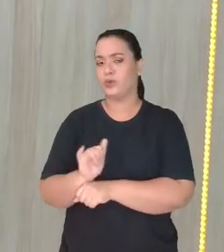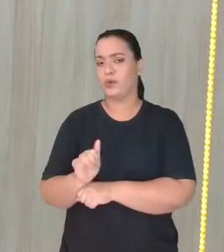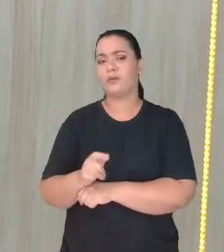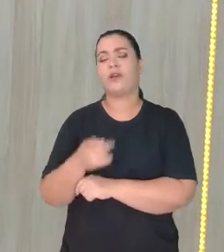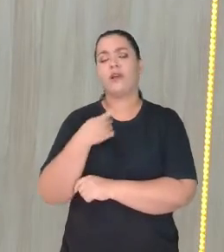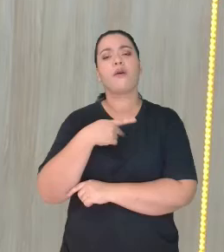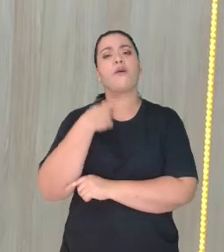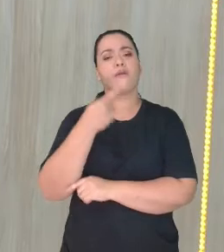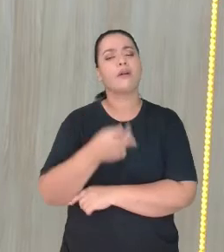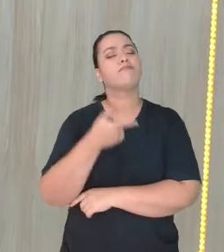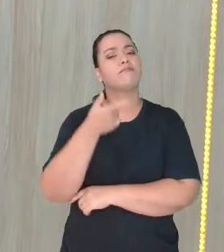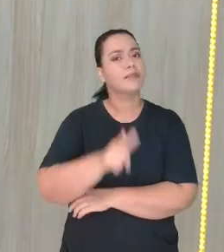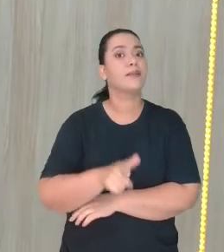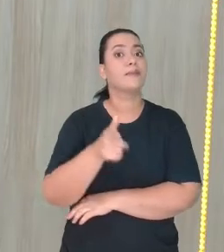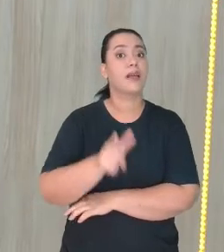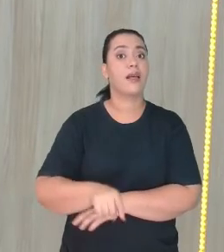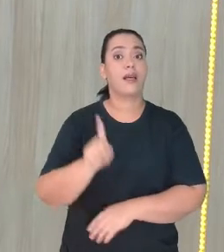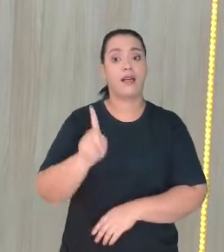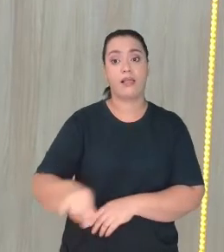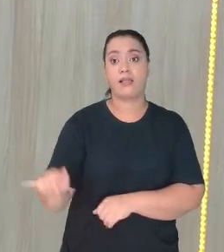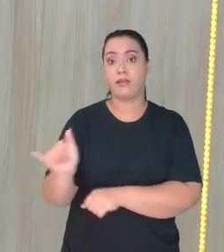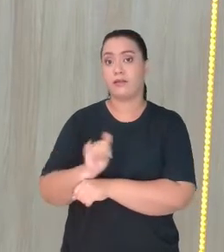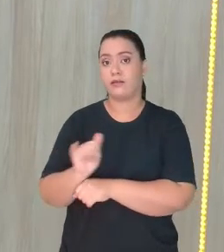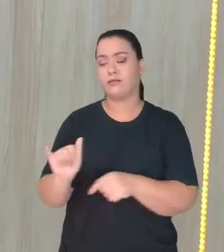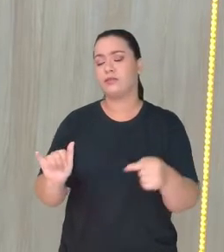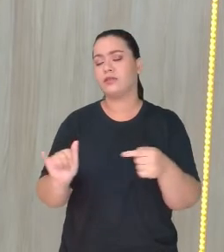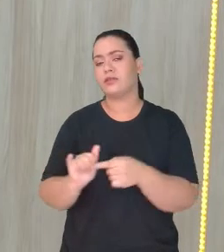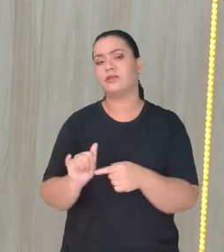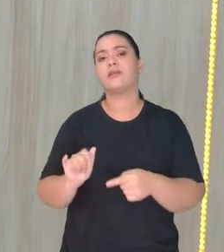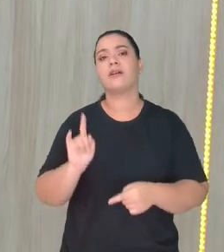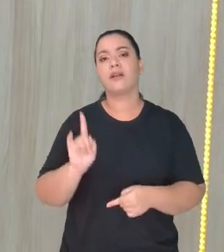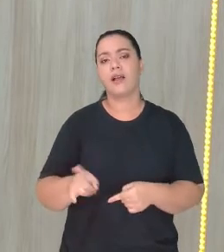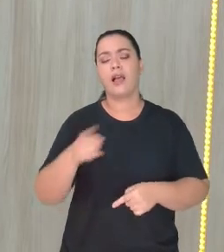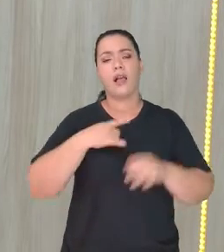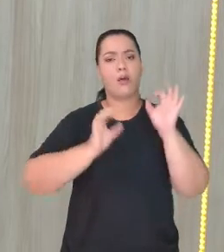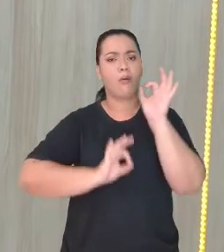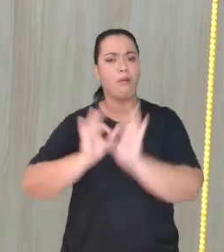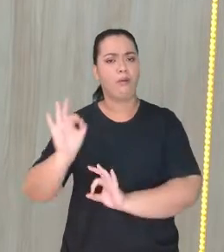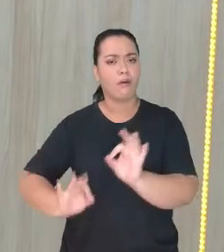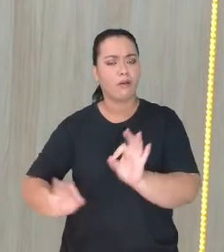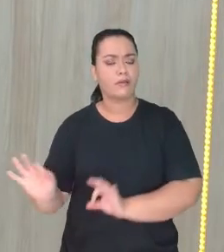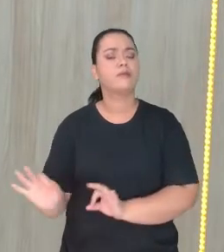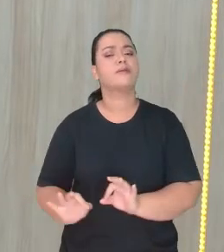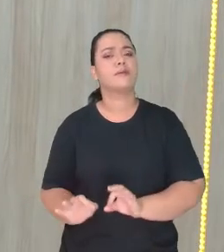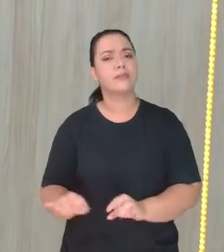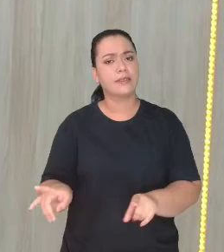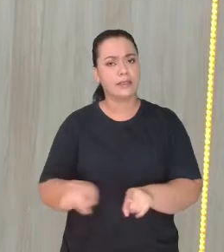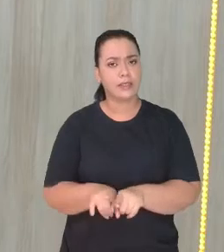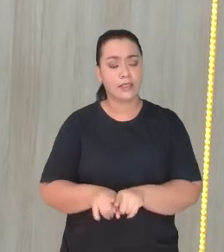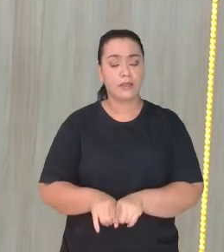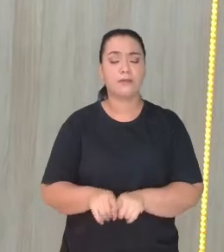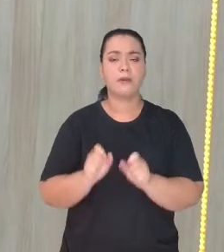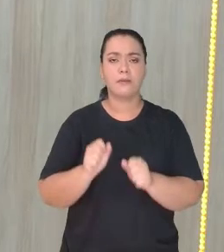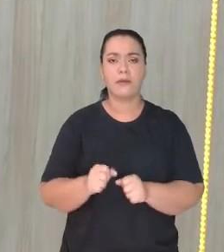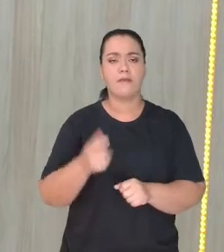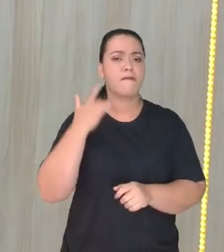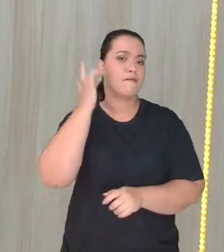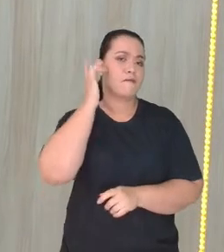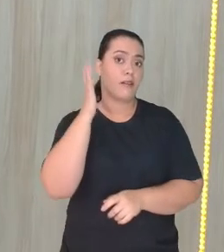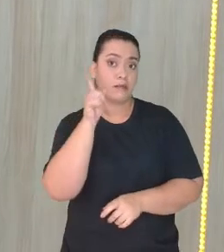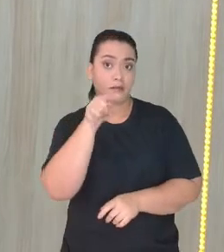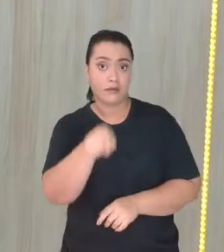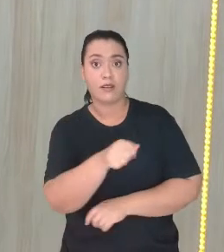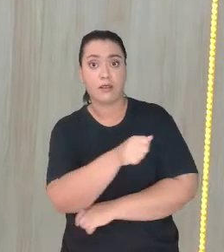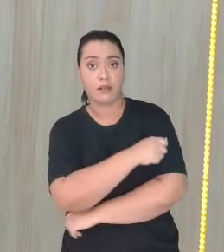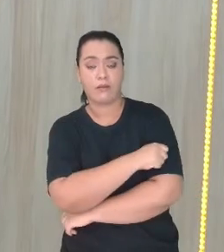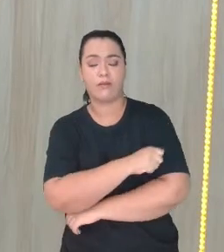de falar sobre esse canal que está totalmente organizado e bastante intuitivo para você, aluno.